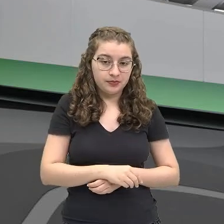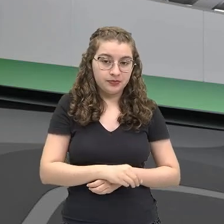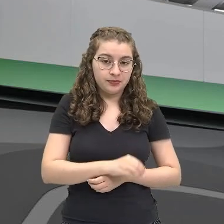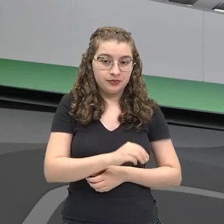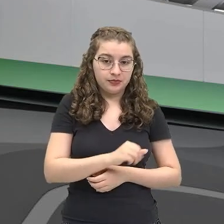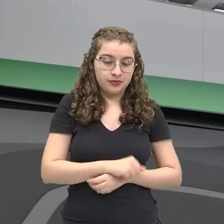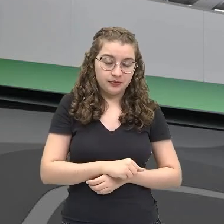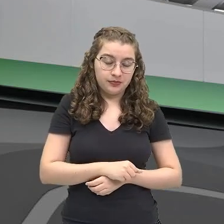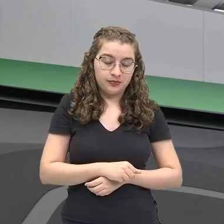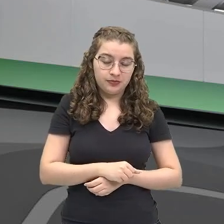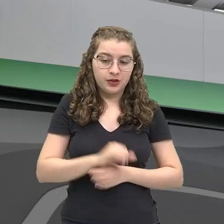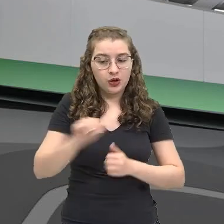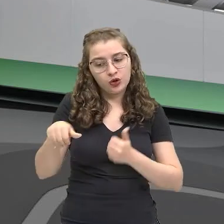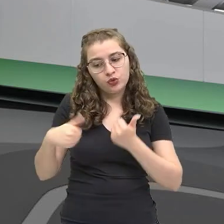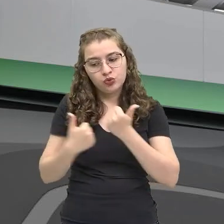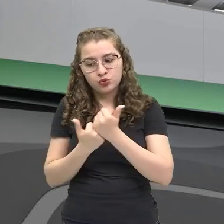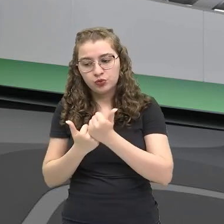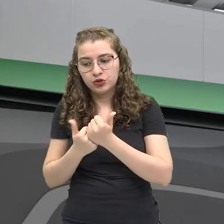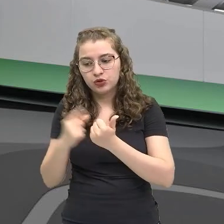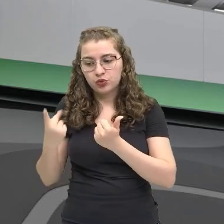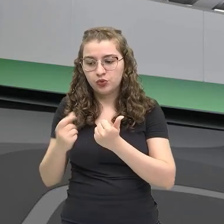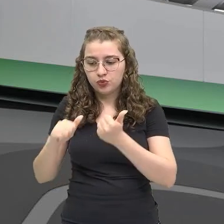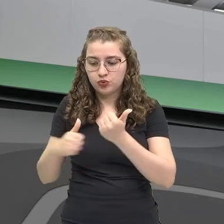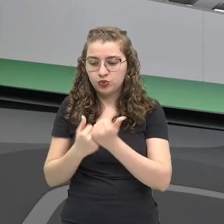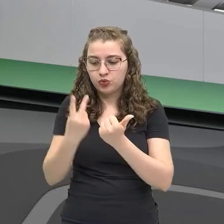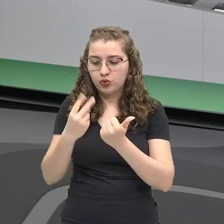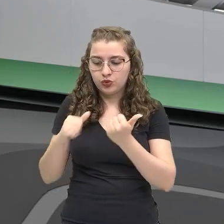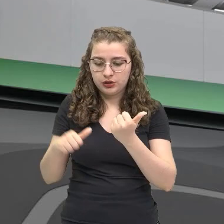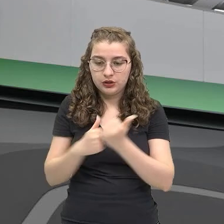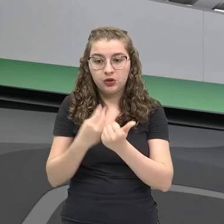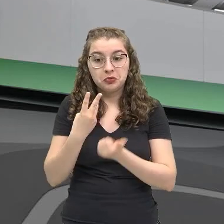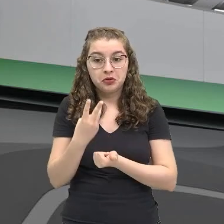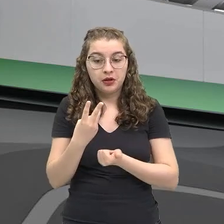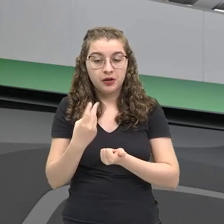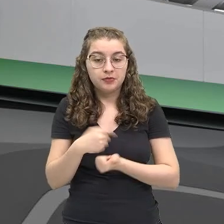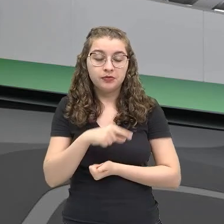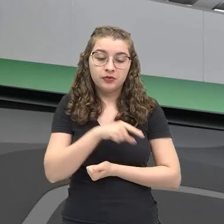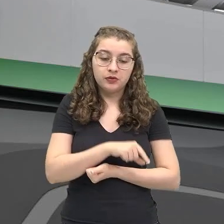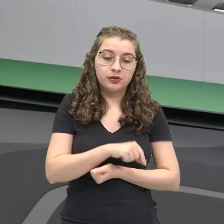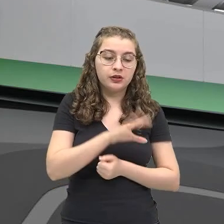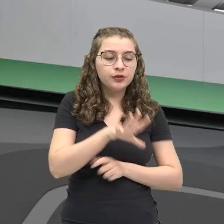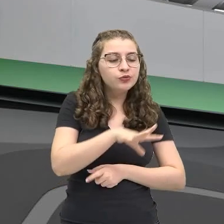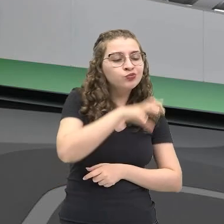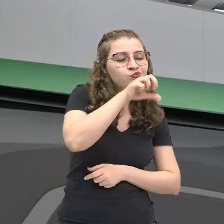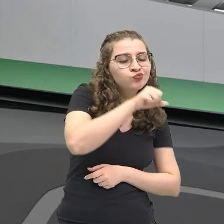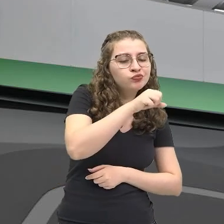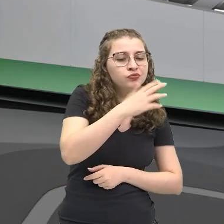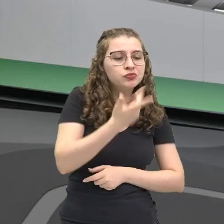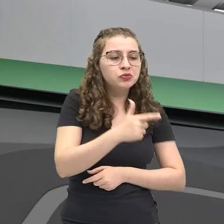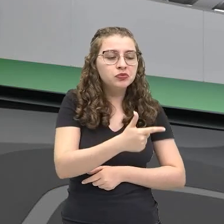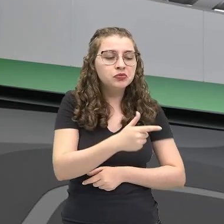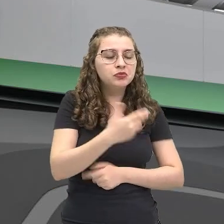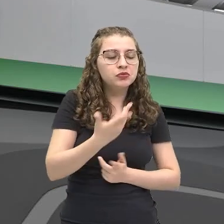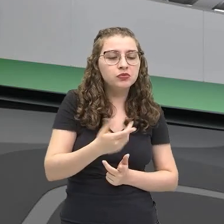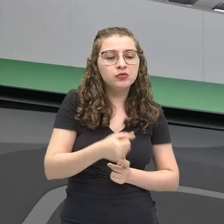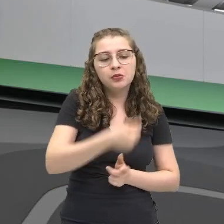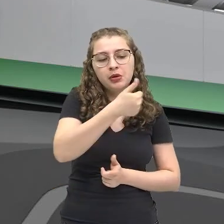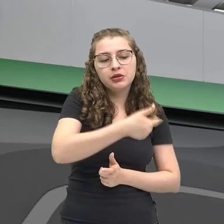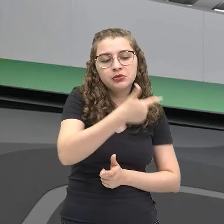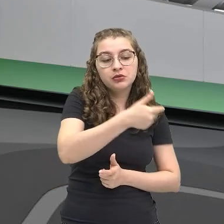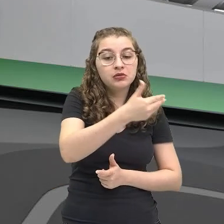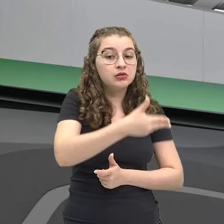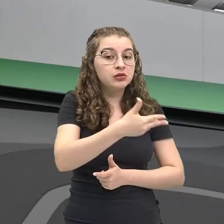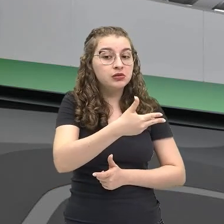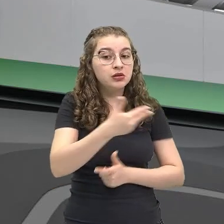amida monossubstituída, dissubstituída, as aminas alifáticas, aromáticas, amina primária, secundária